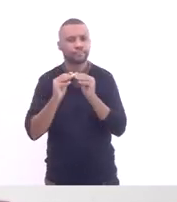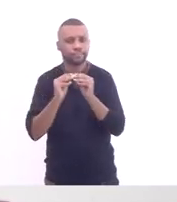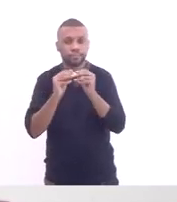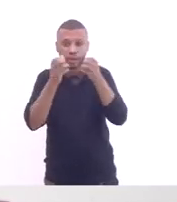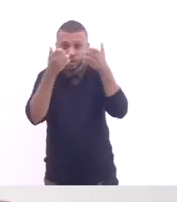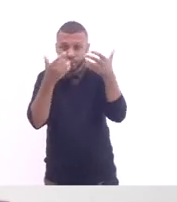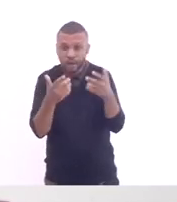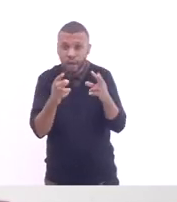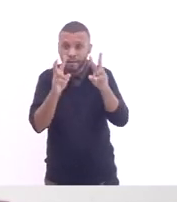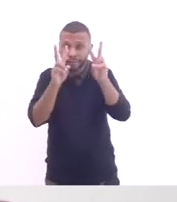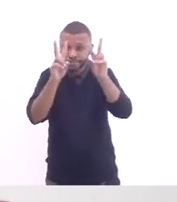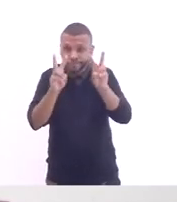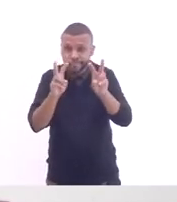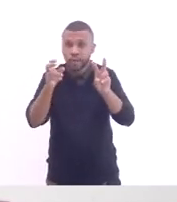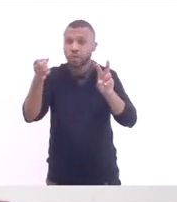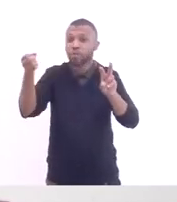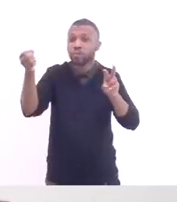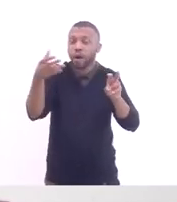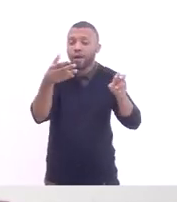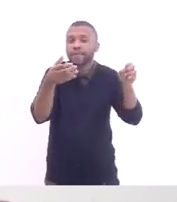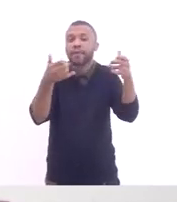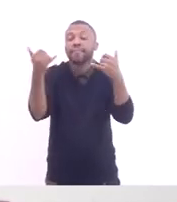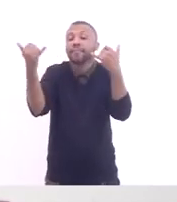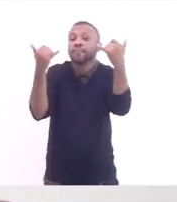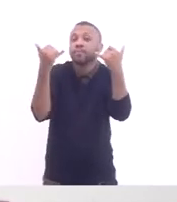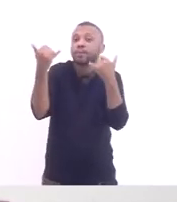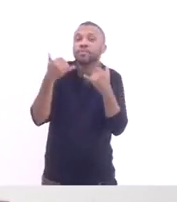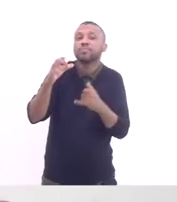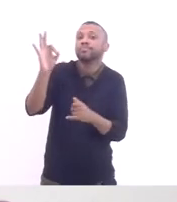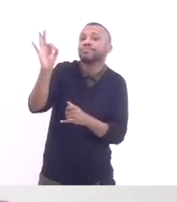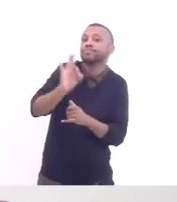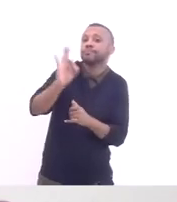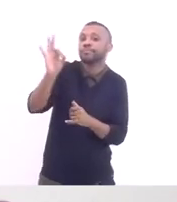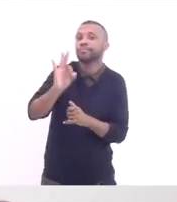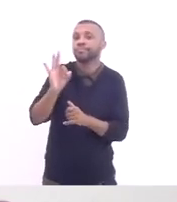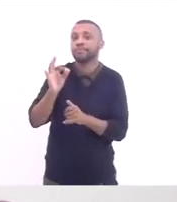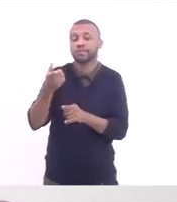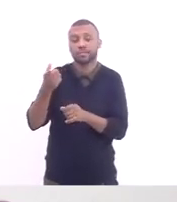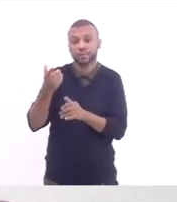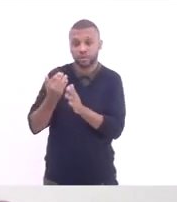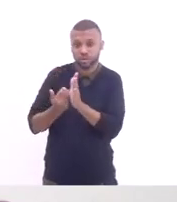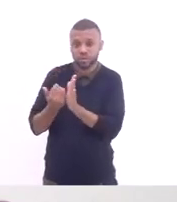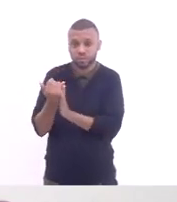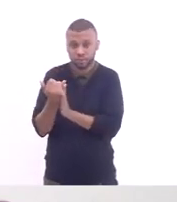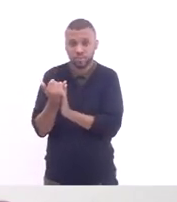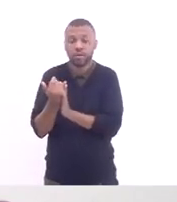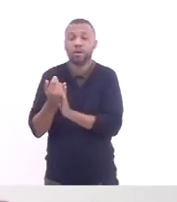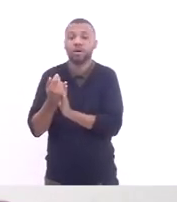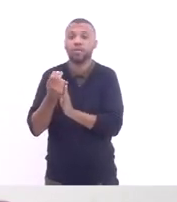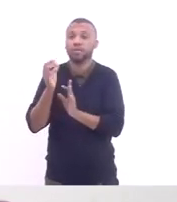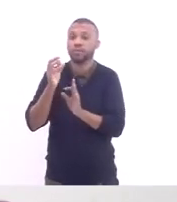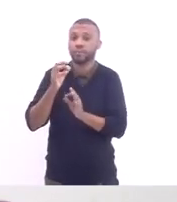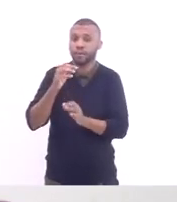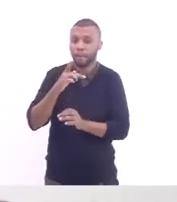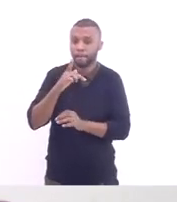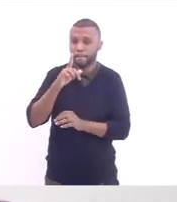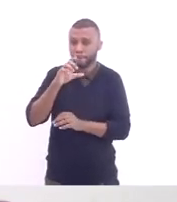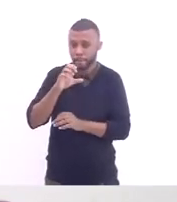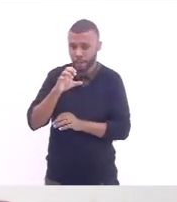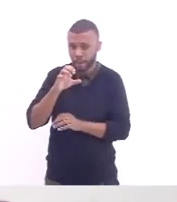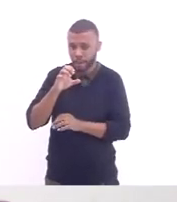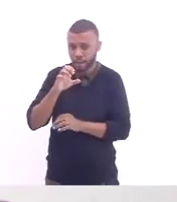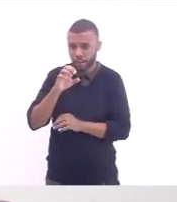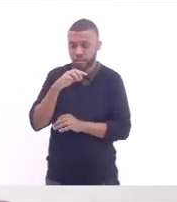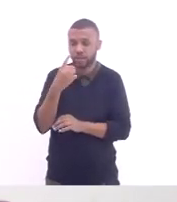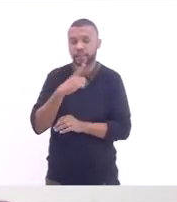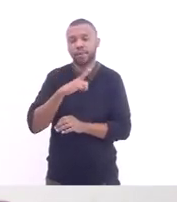atualização dos indicadores que foram previstos inicialmente no PELOA de 2022. Né? A gente tem um